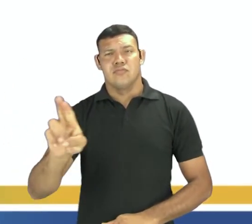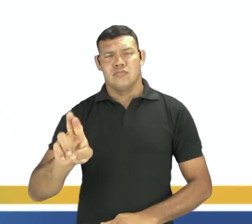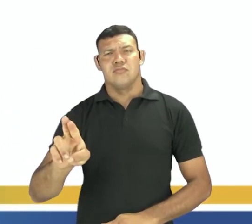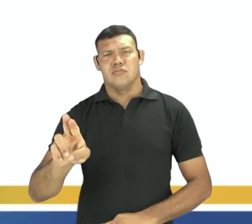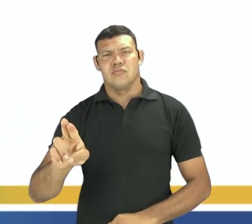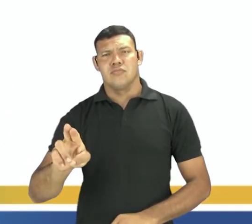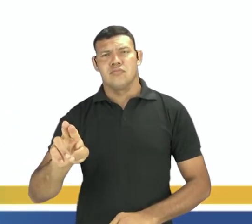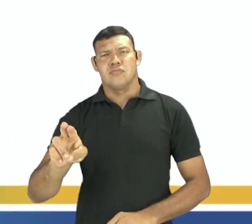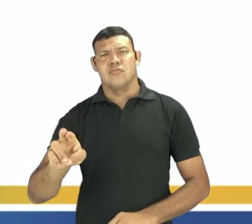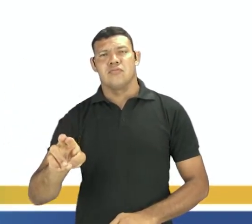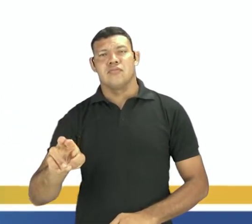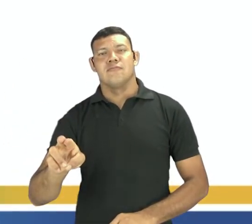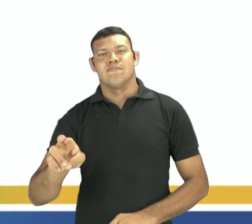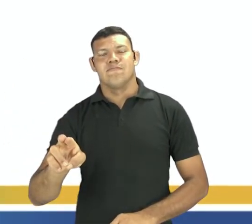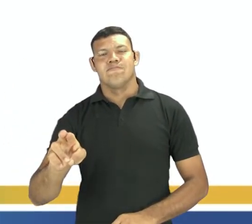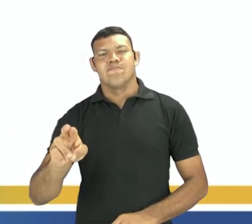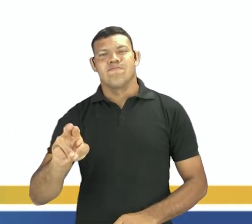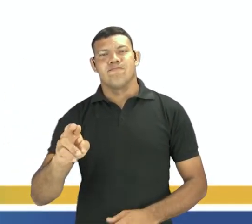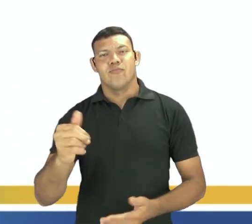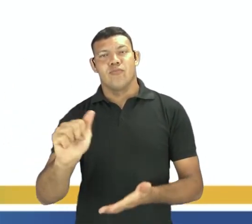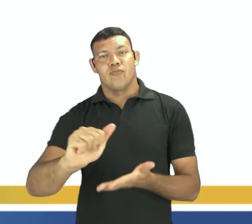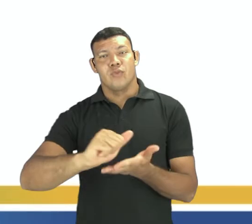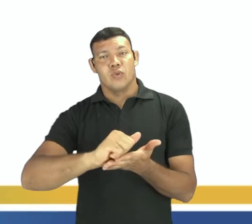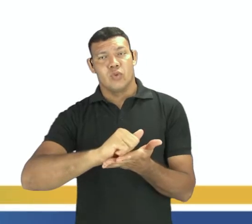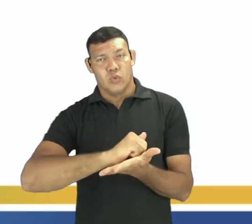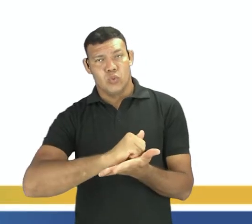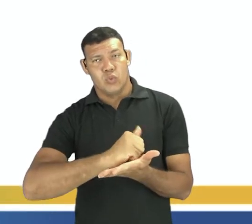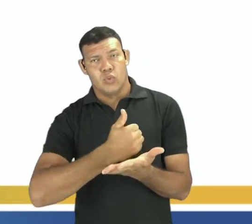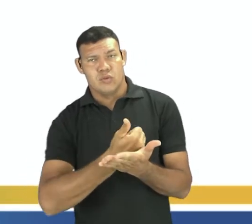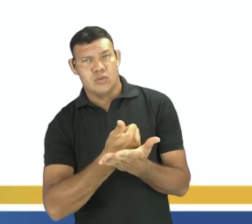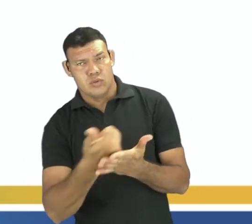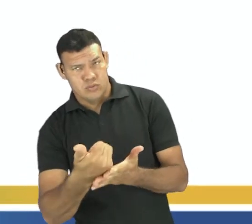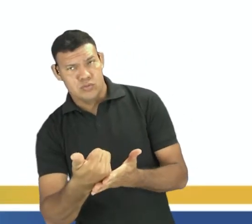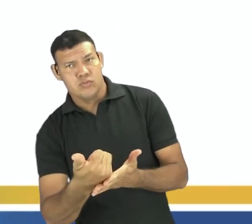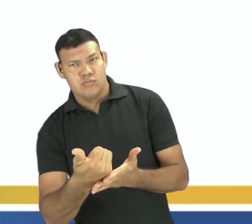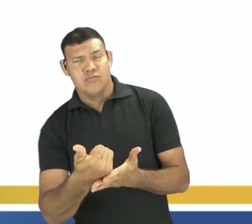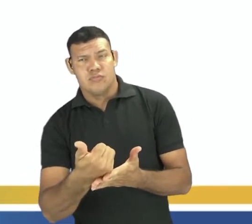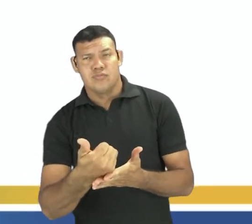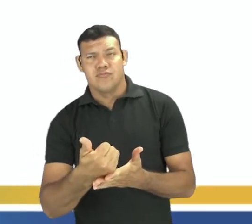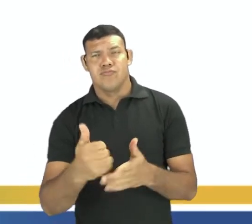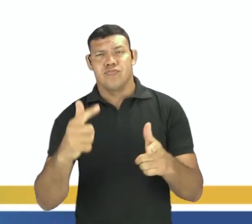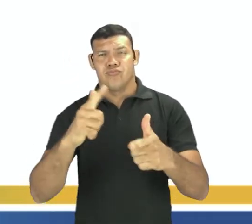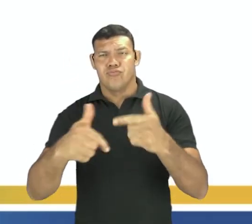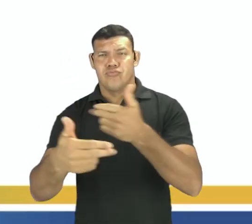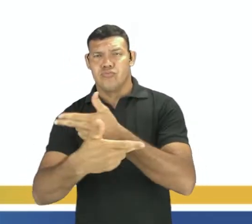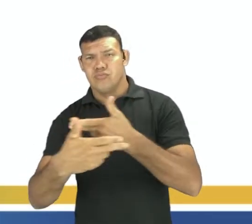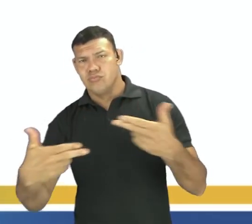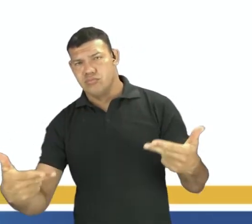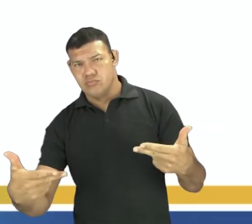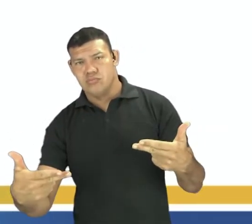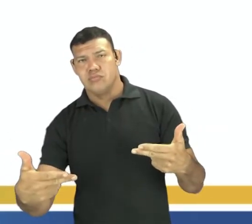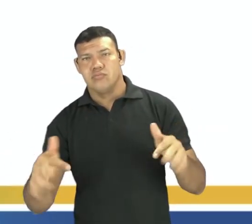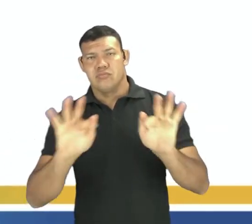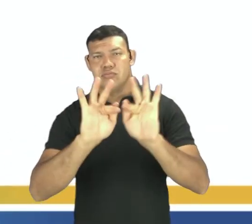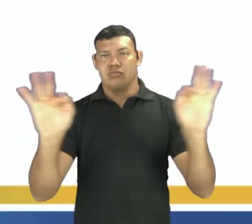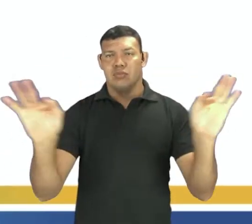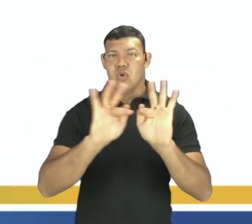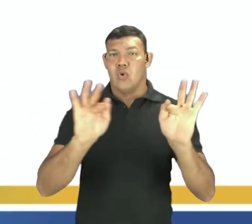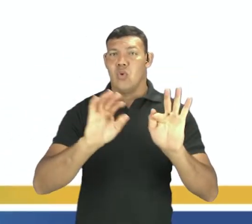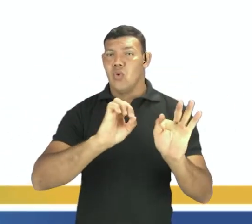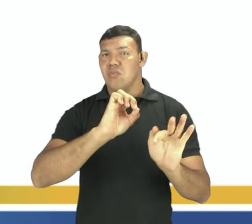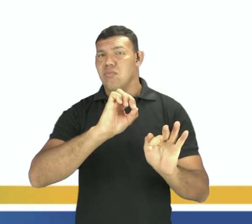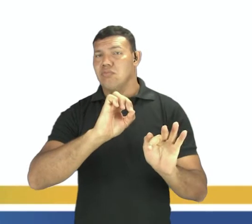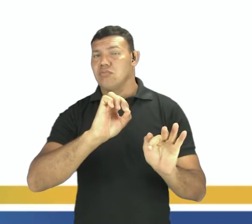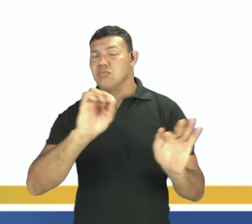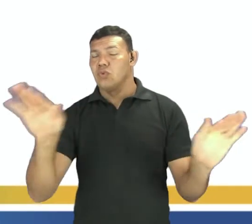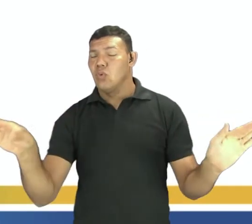ação, tudo bem? A ação, o verbo, e o objeto de uma frase ao invés do sujeito. Ativa, o foco está no sujeito.